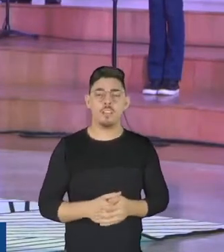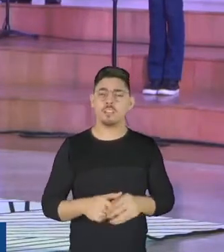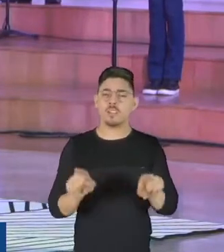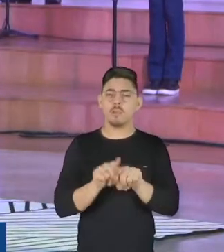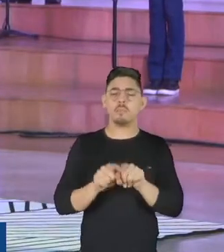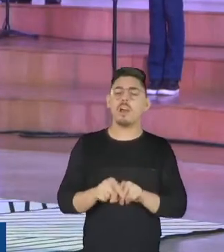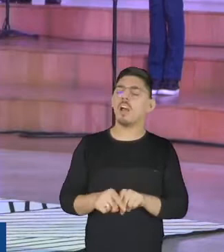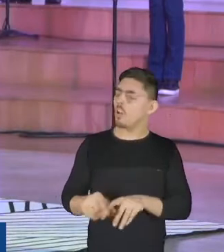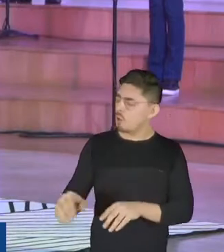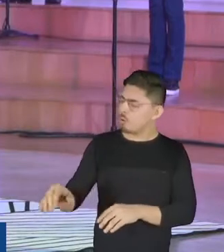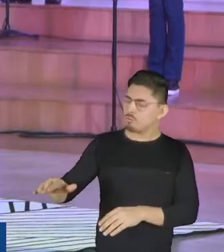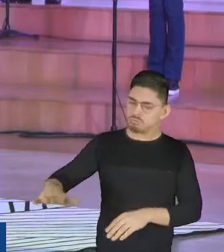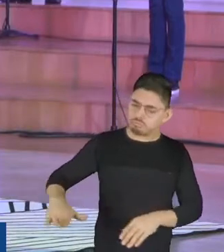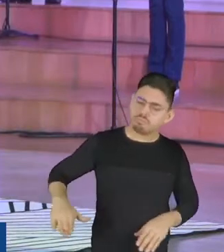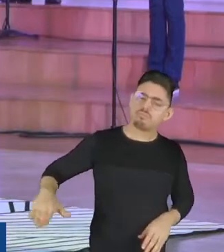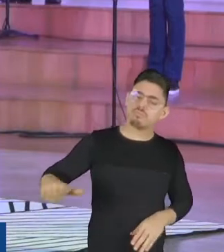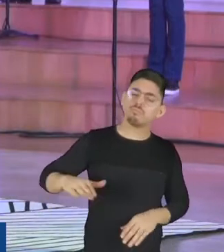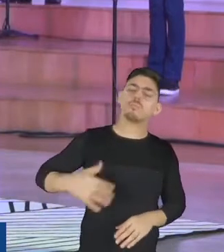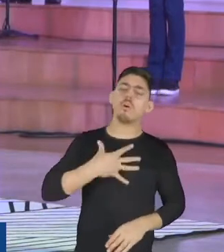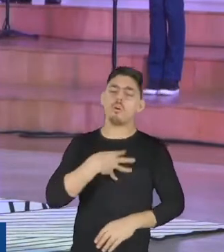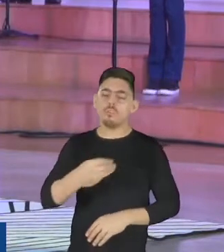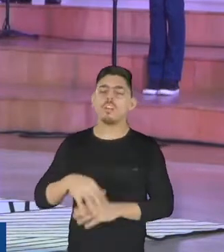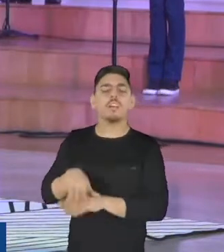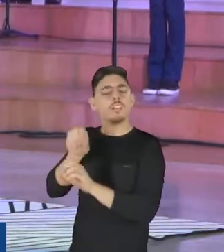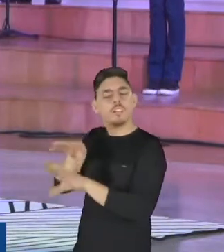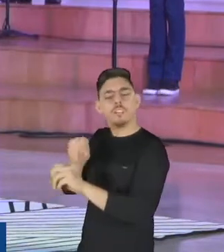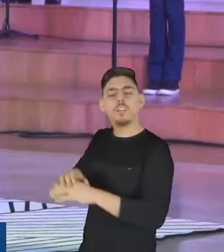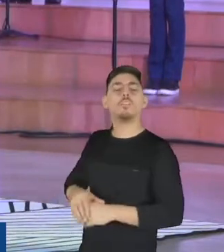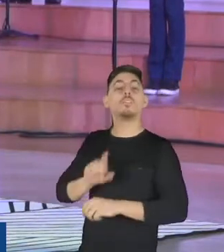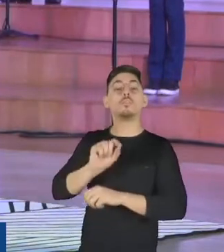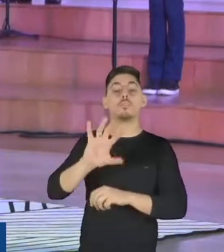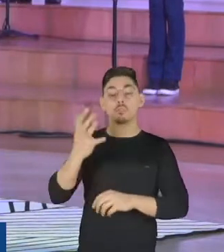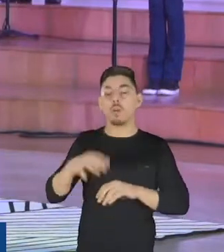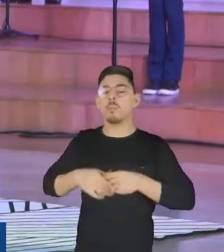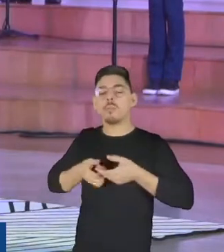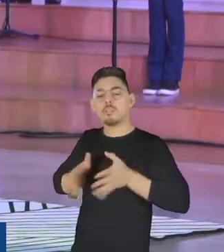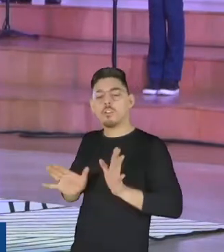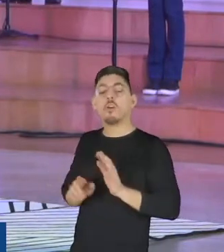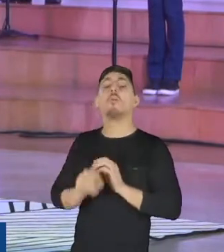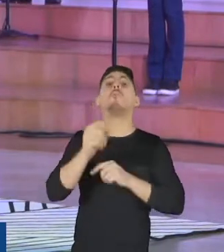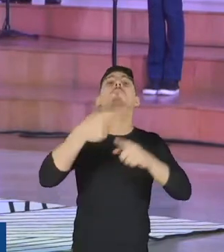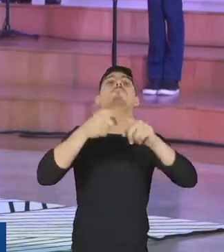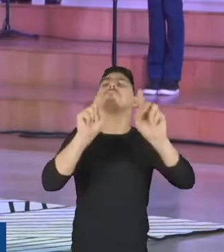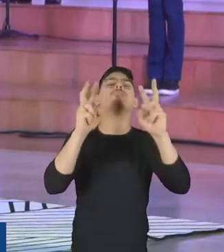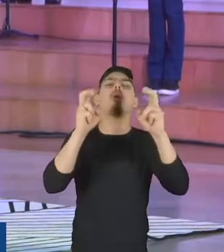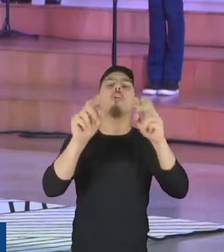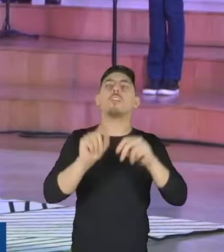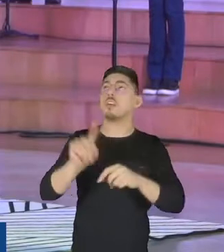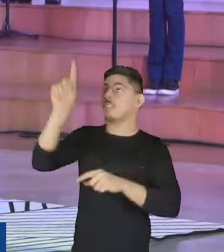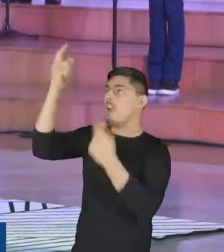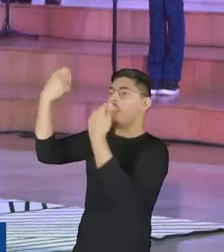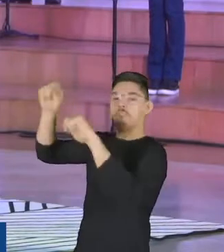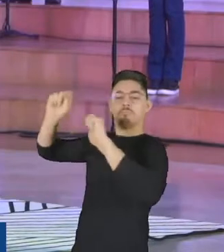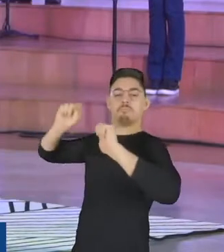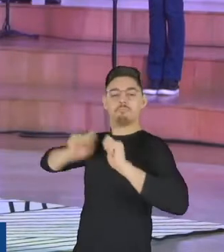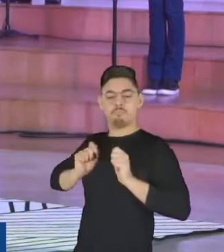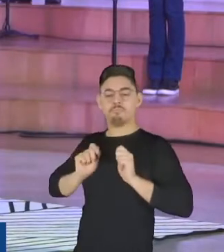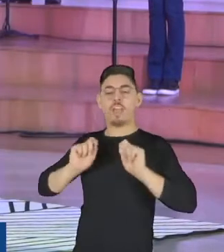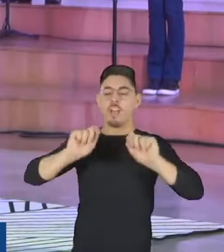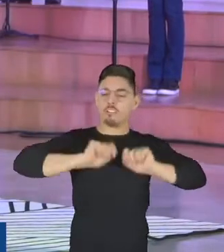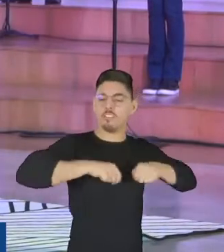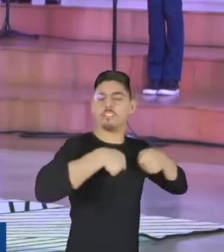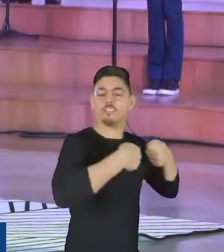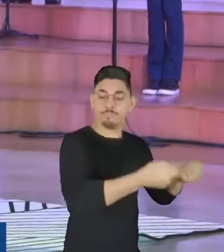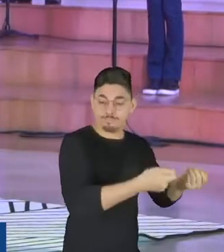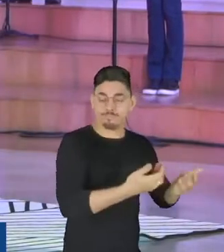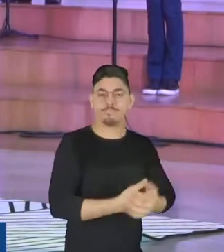filhos, ensinando o princípio da generosidade, que é Deus dá a mim para dar através de mim. E vamos